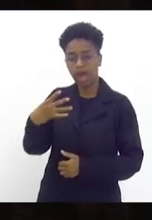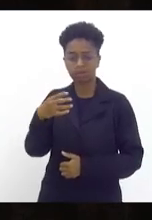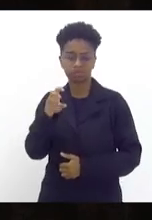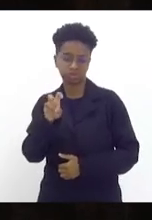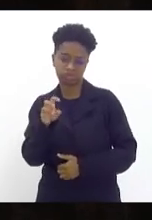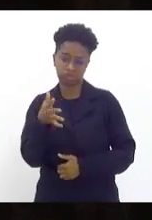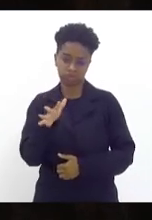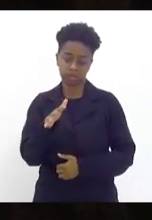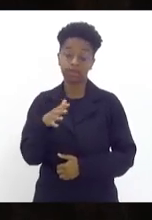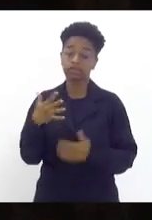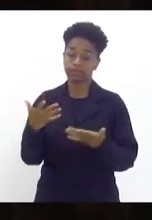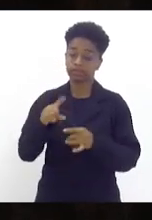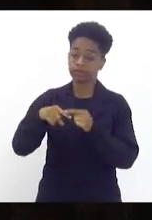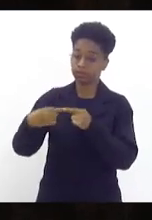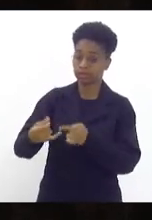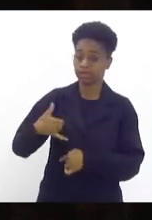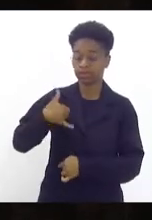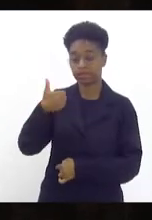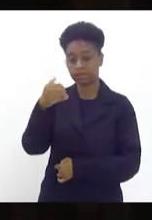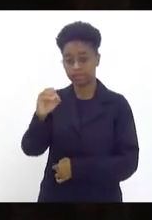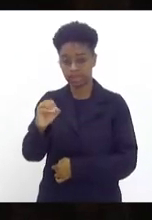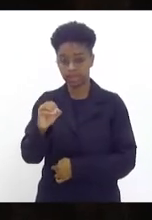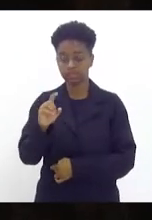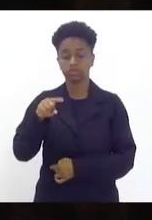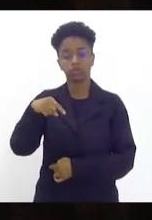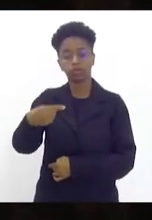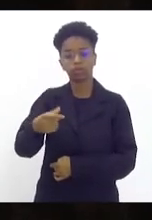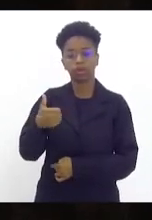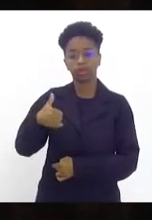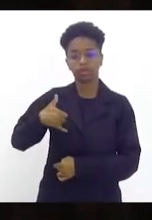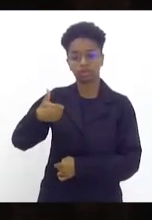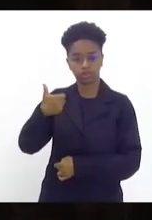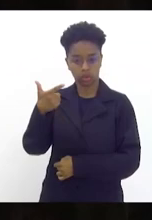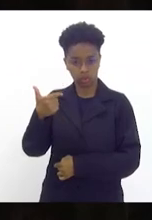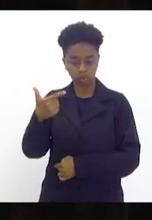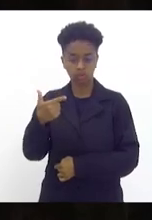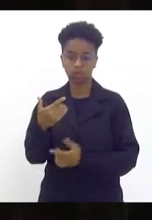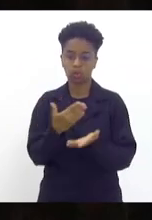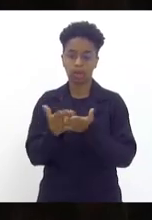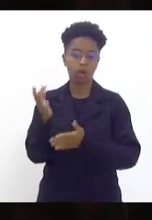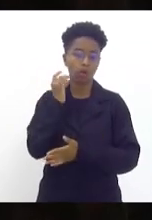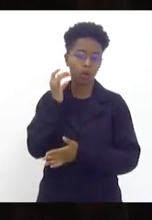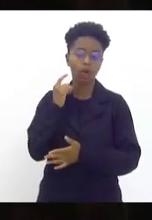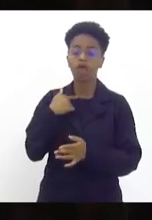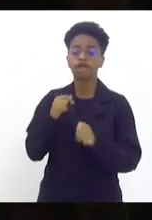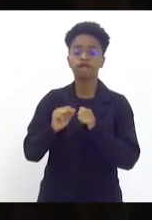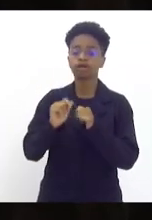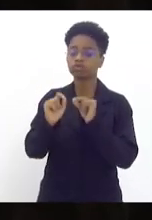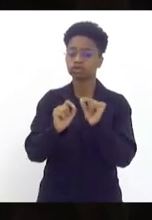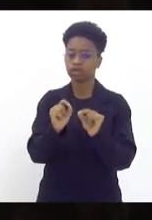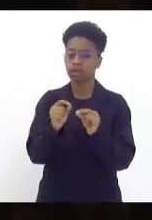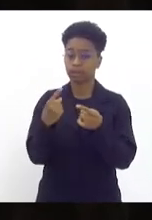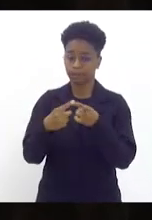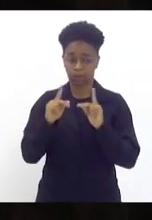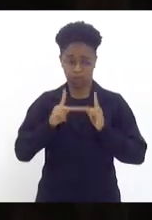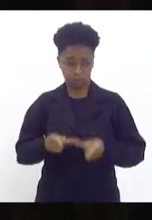ele com 10 anos, a hora que começa, ou 12, quando começa os hormônios, né? O que eu faço? Eu ponho um ser